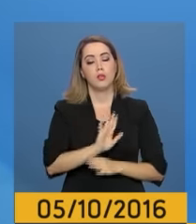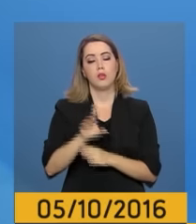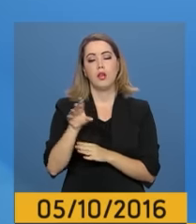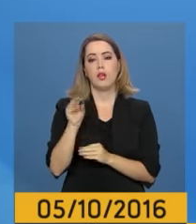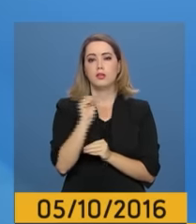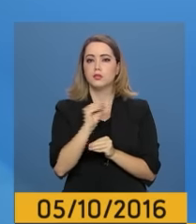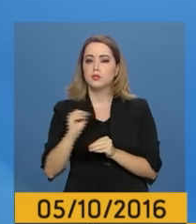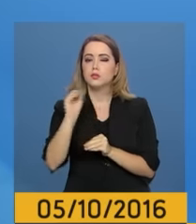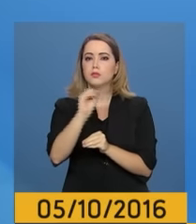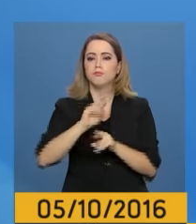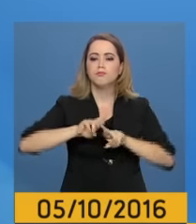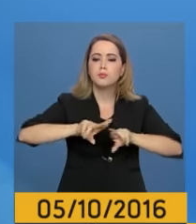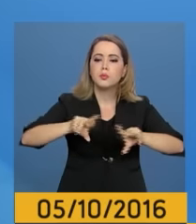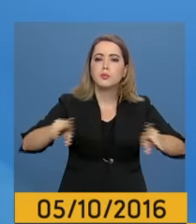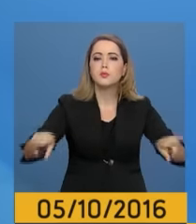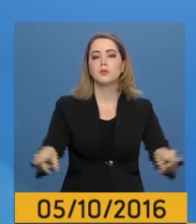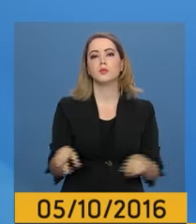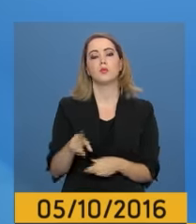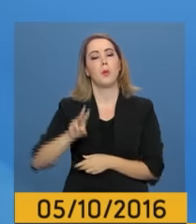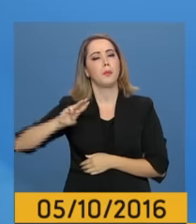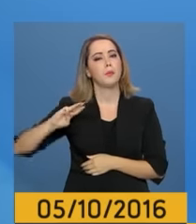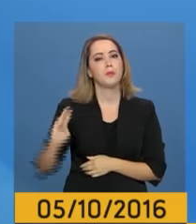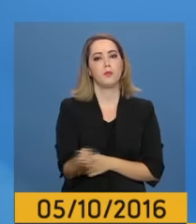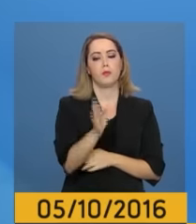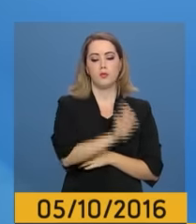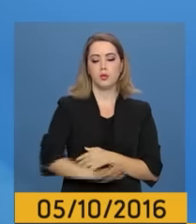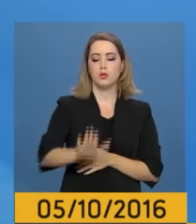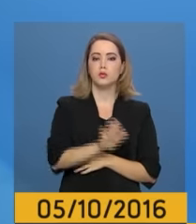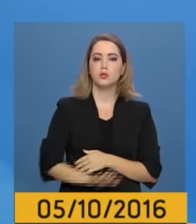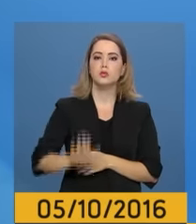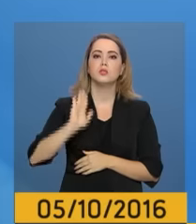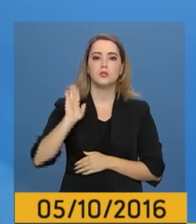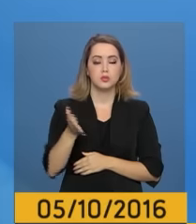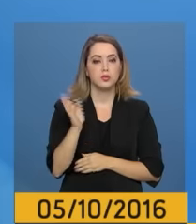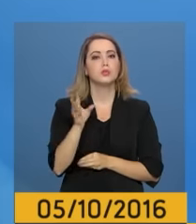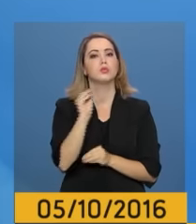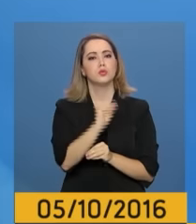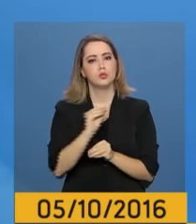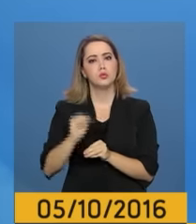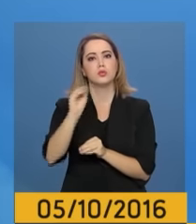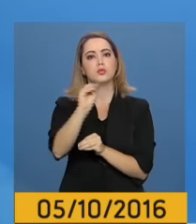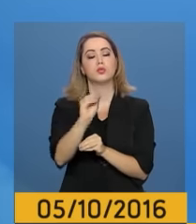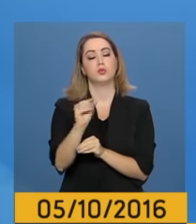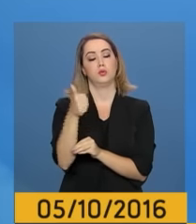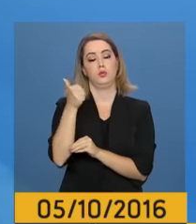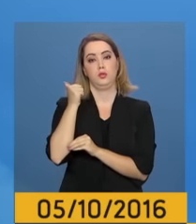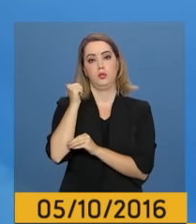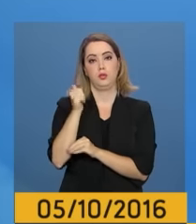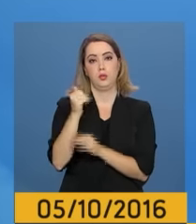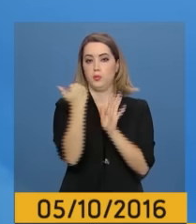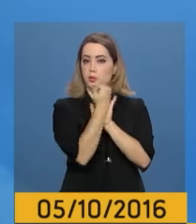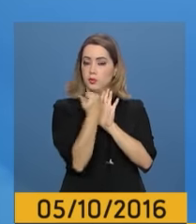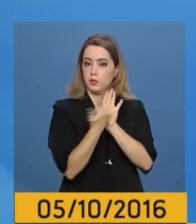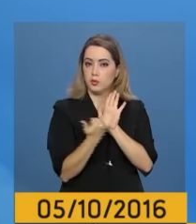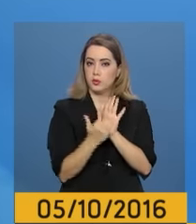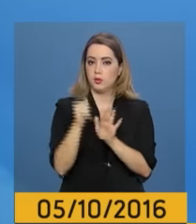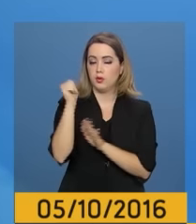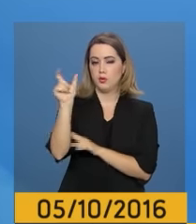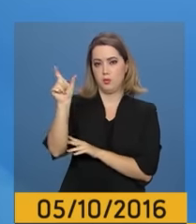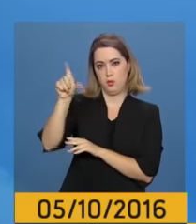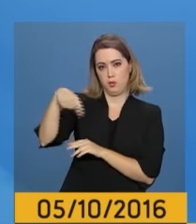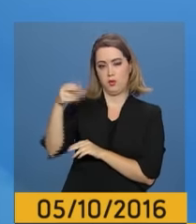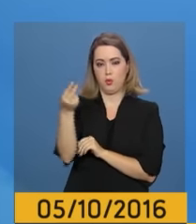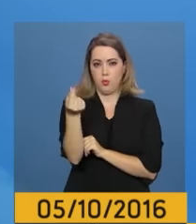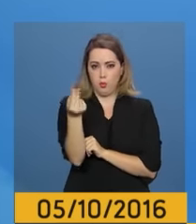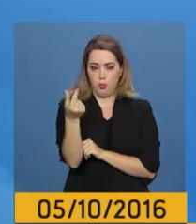tempo milhões de pequenas e pequenos que já são atendidos pelo programa Bolsa Família. É isso que o